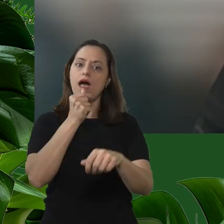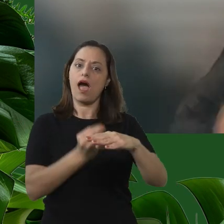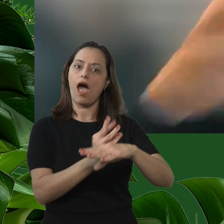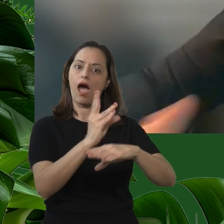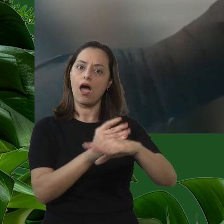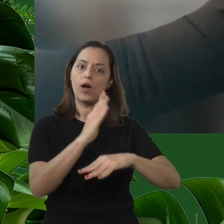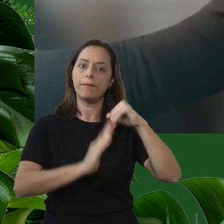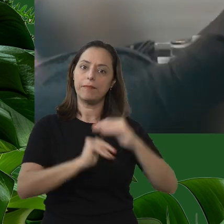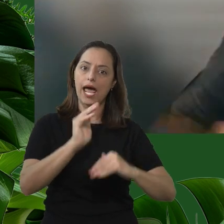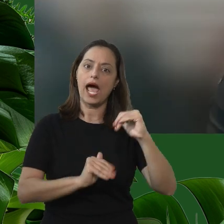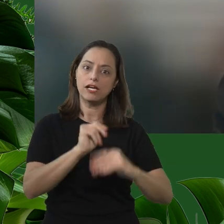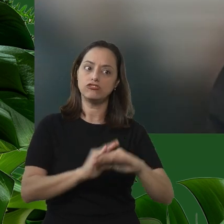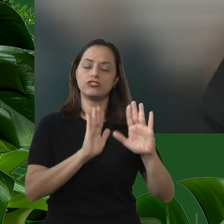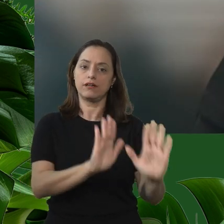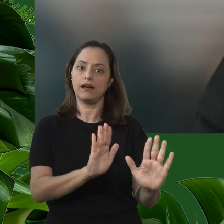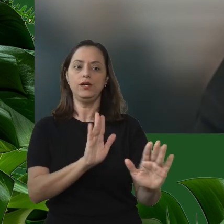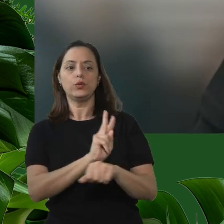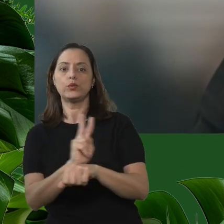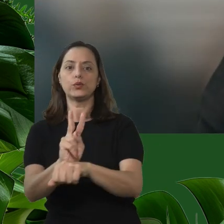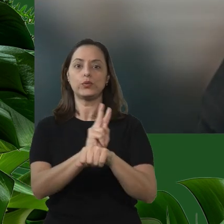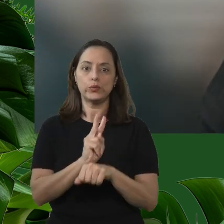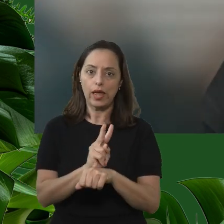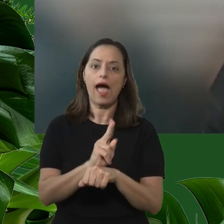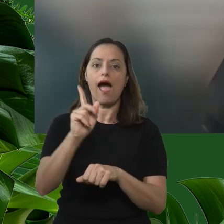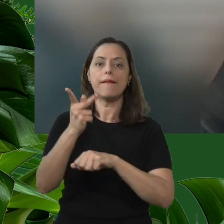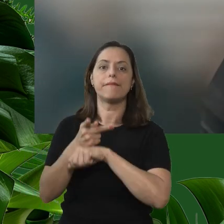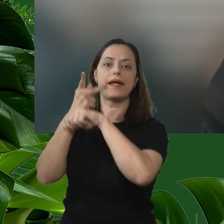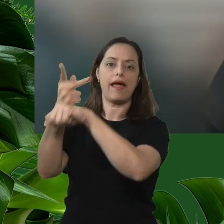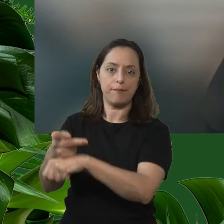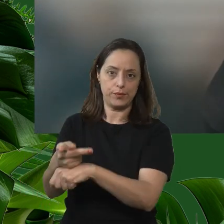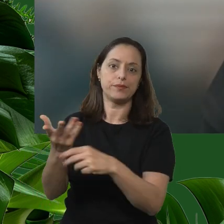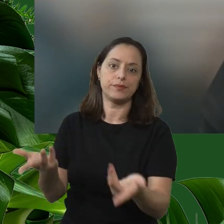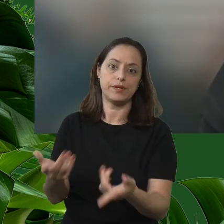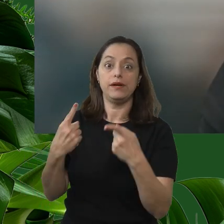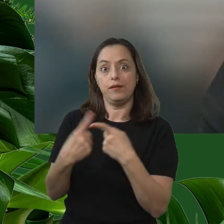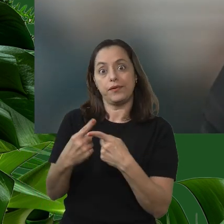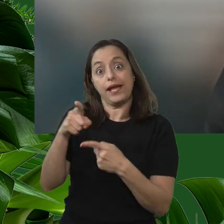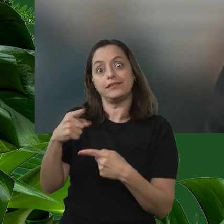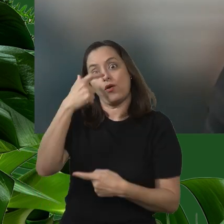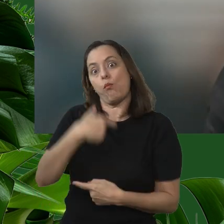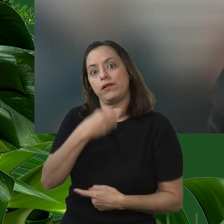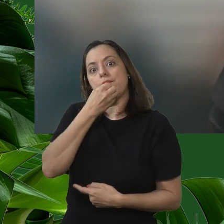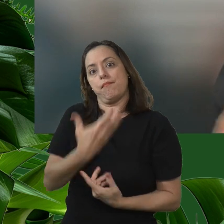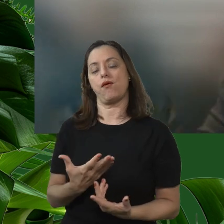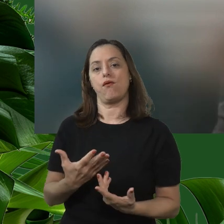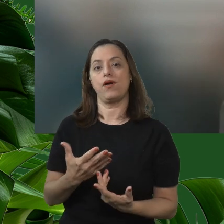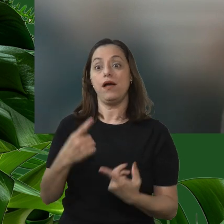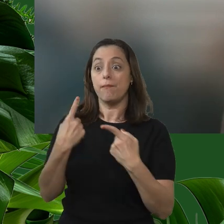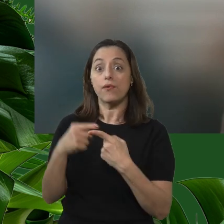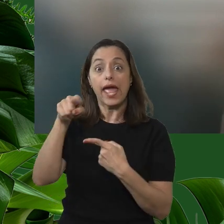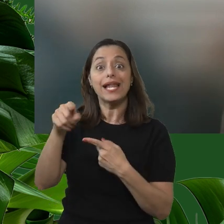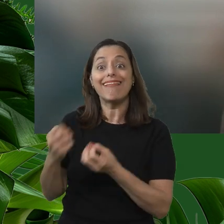quantidade ideal para a sociedade, né? Então, entendendo que esse tipo de comportamento bom para a natureza precisaria ser remunerado, porque ele está